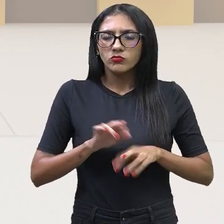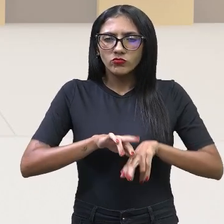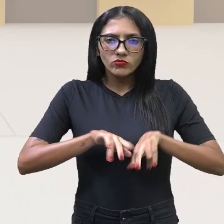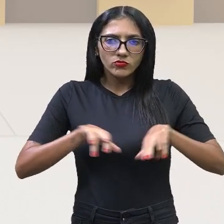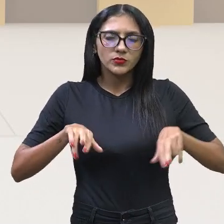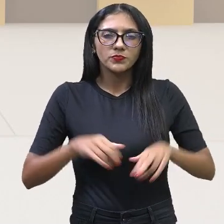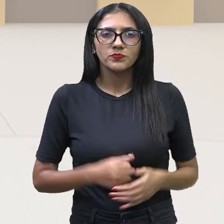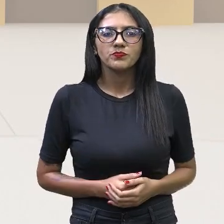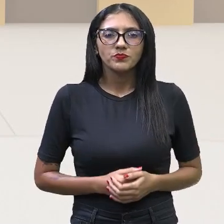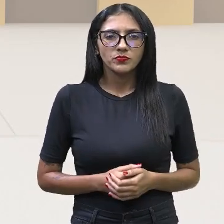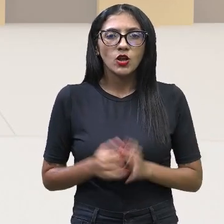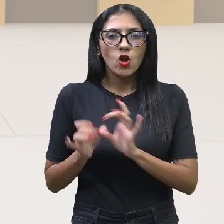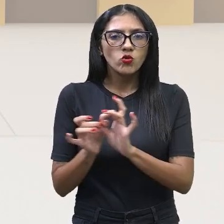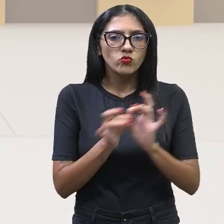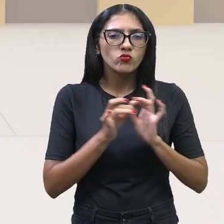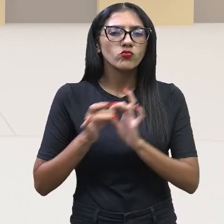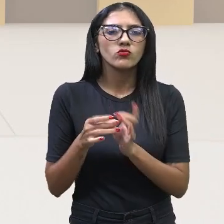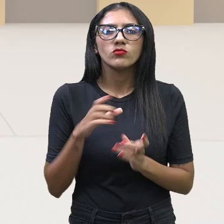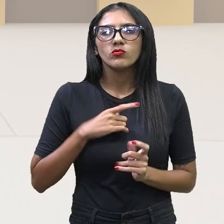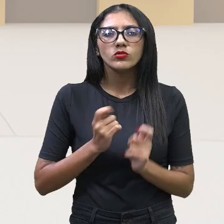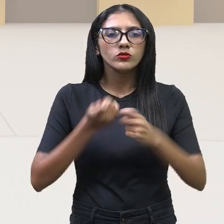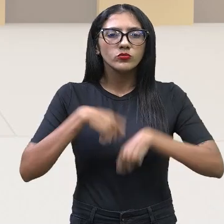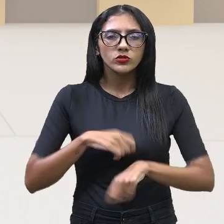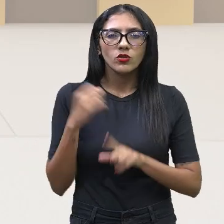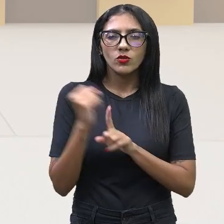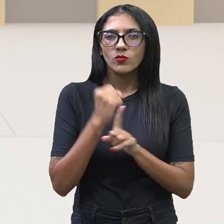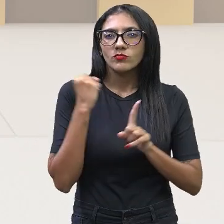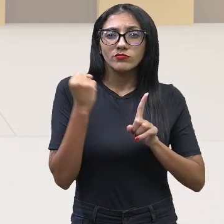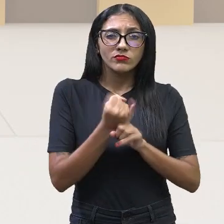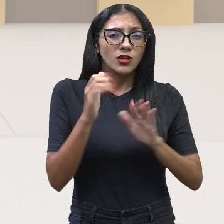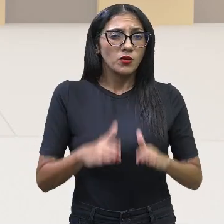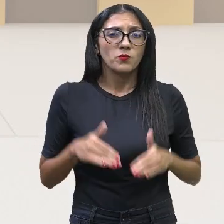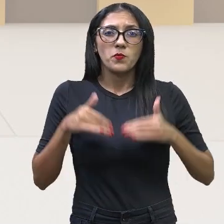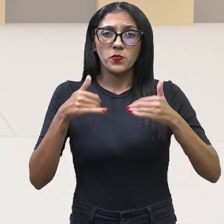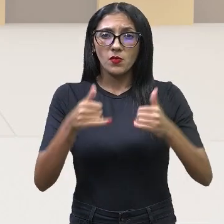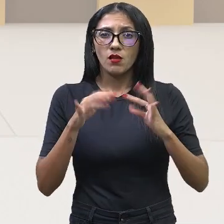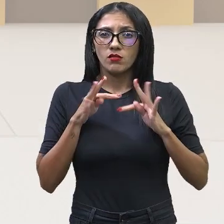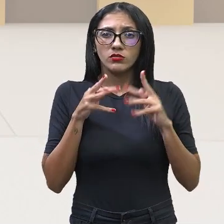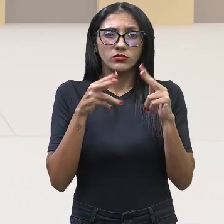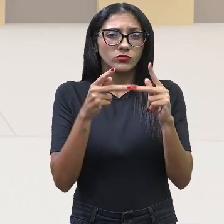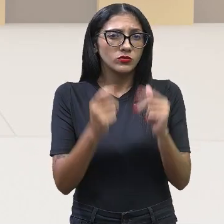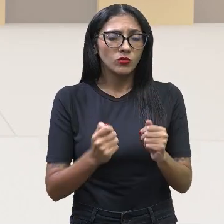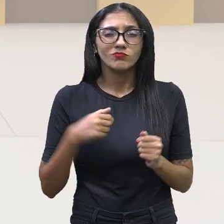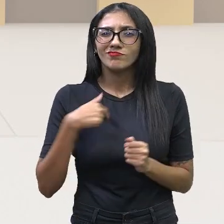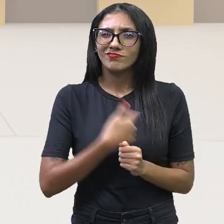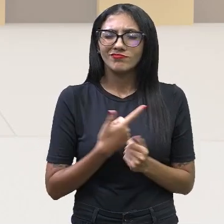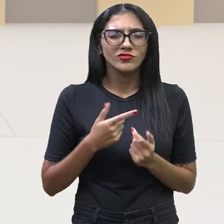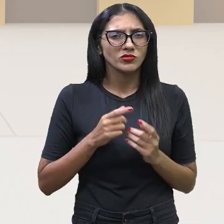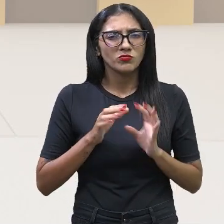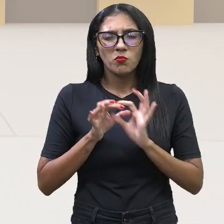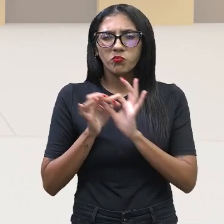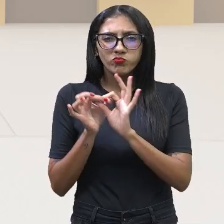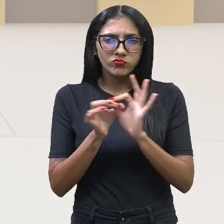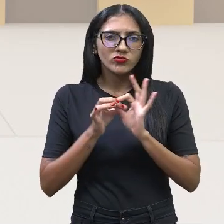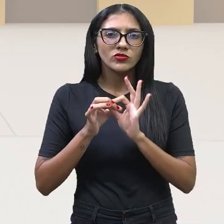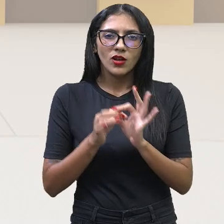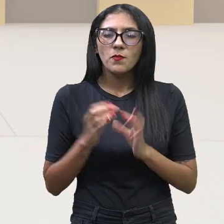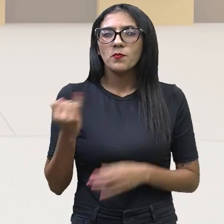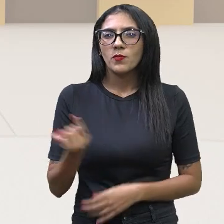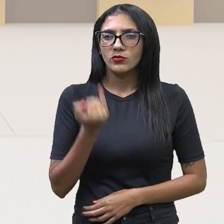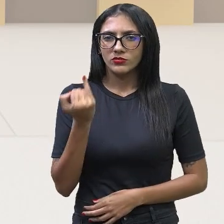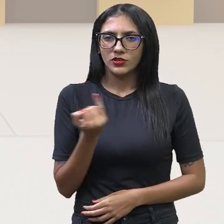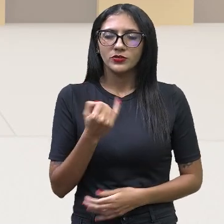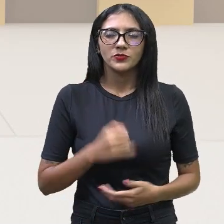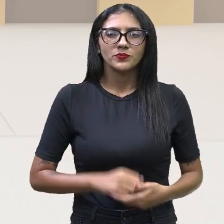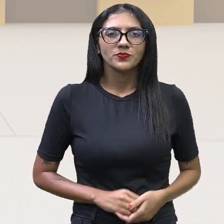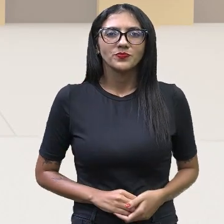pois juntos, na construção de uma sociedade melhor para todos, nós fazemos toda uma diferença. Agora que